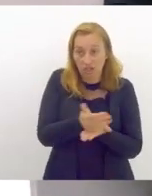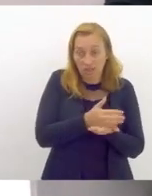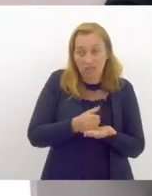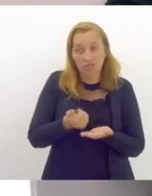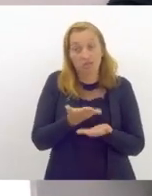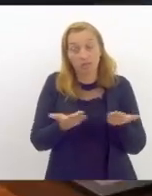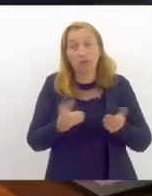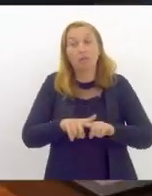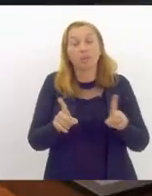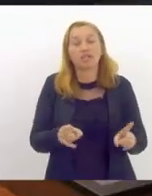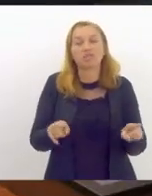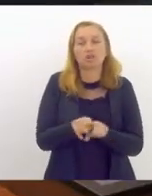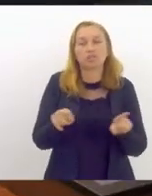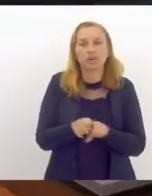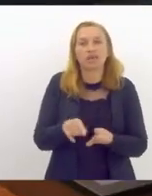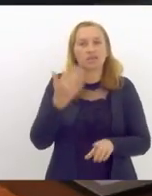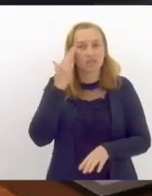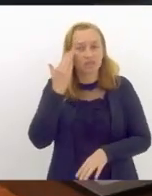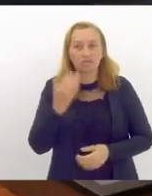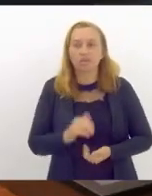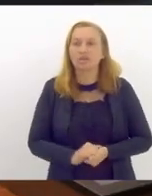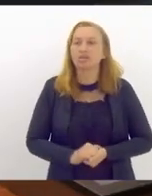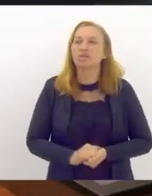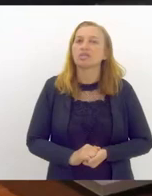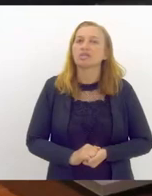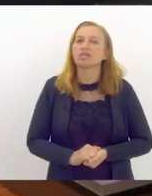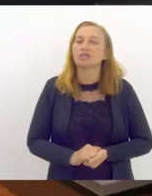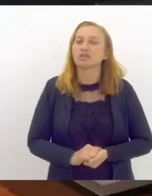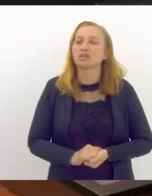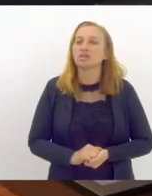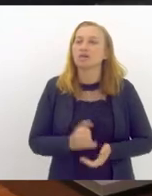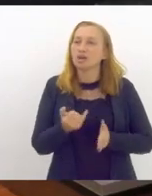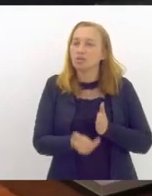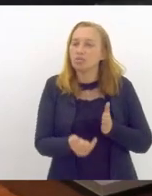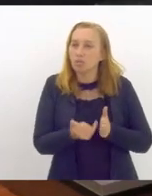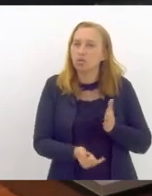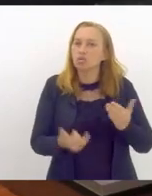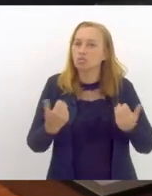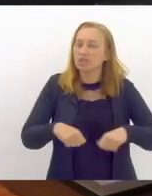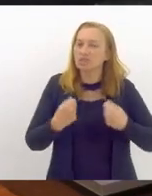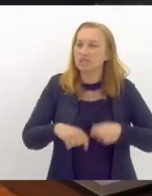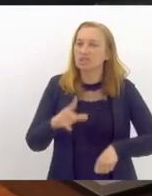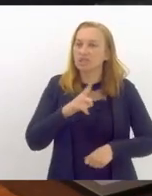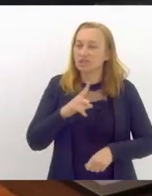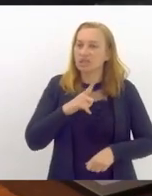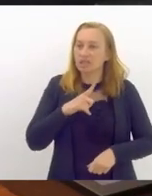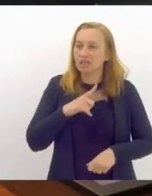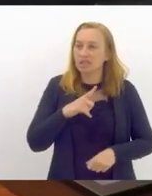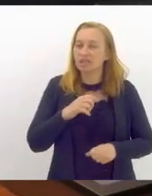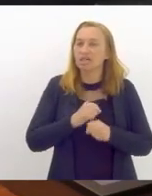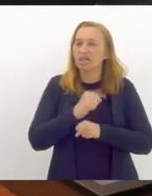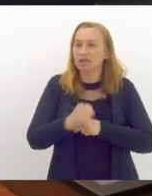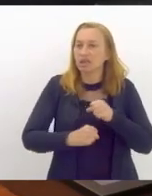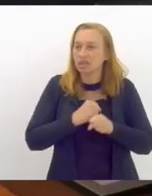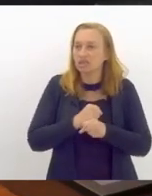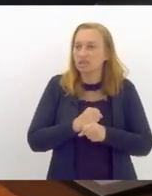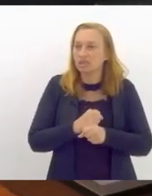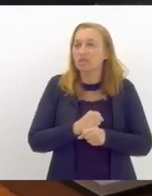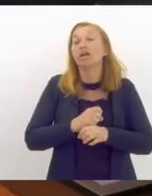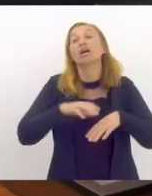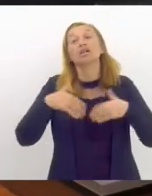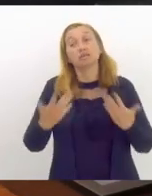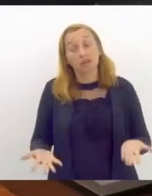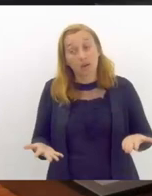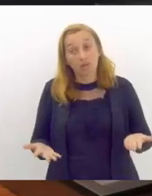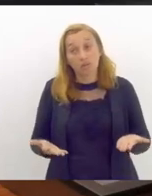tenho entendimento também que você majorar imposto tem que ter princípio da anualidade Então